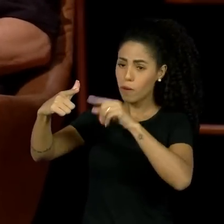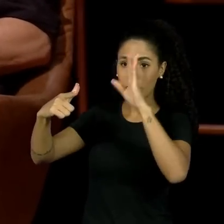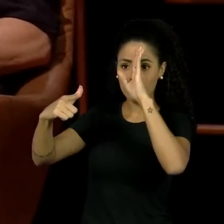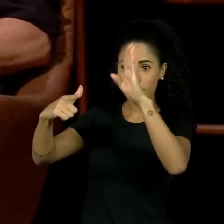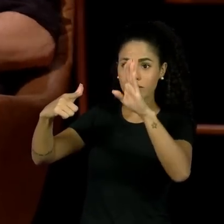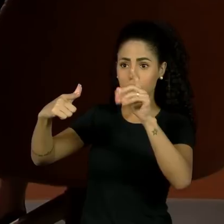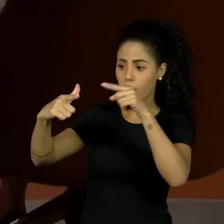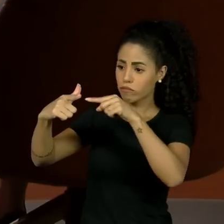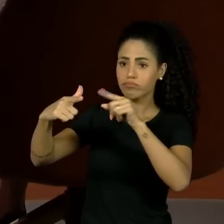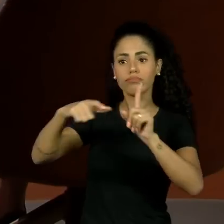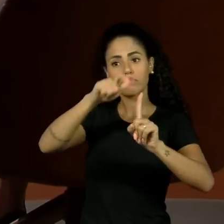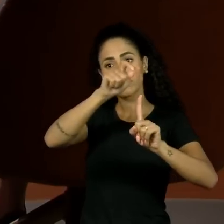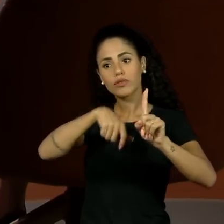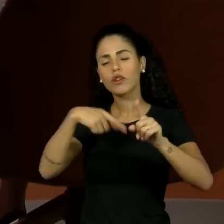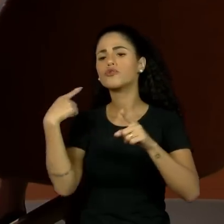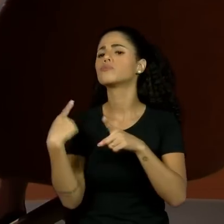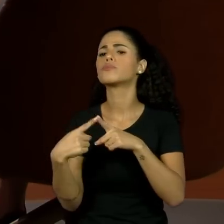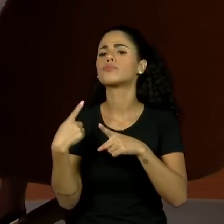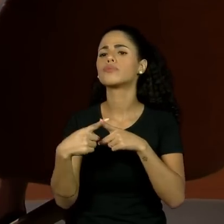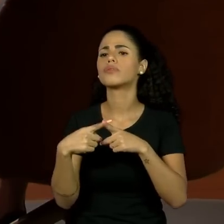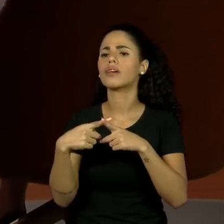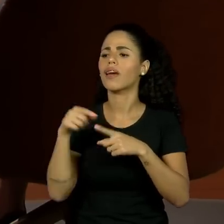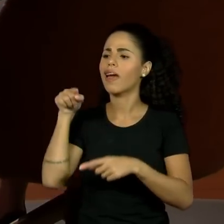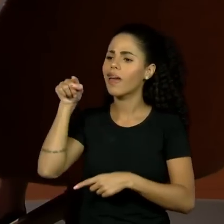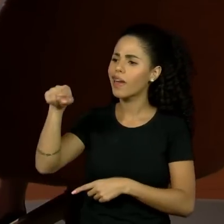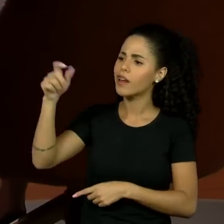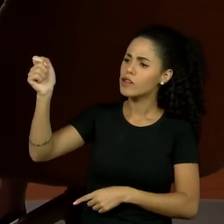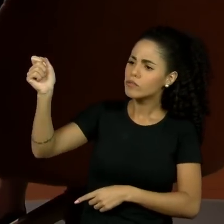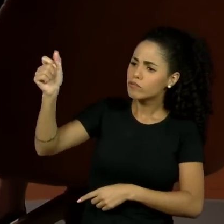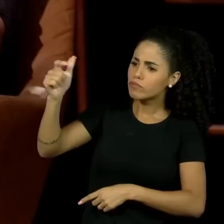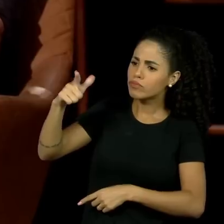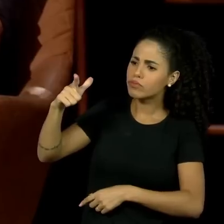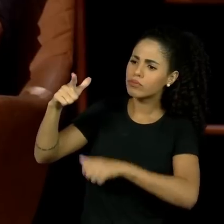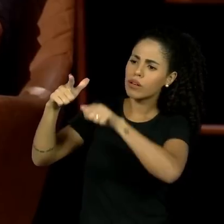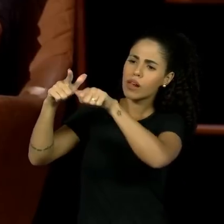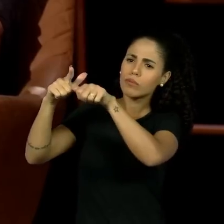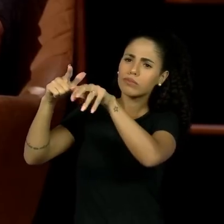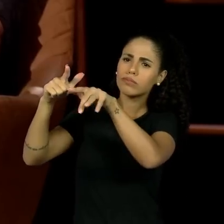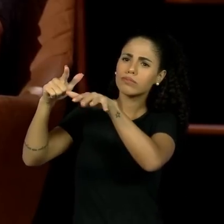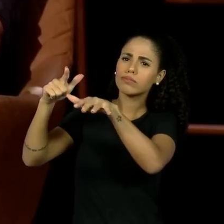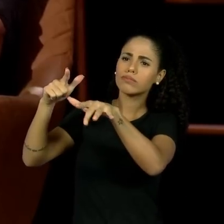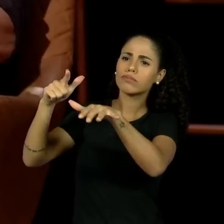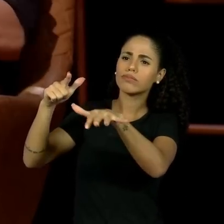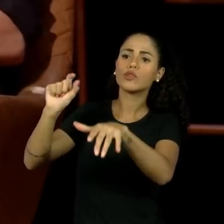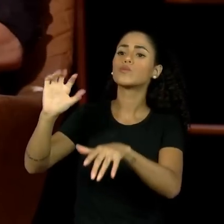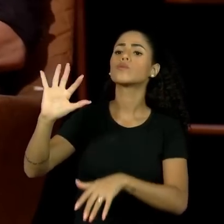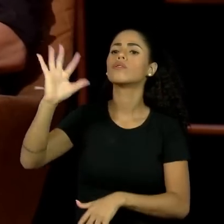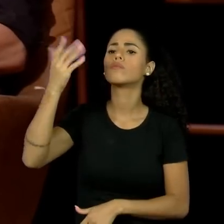porque é ele o detonador de toda a tragédia que acontece.